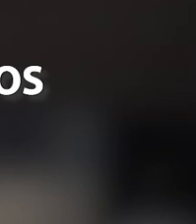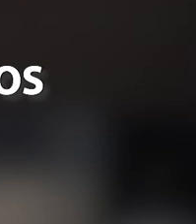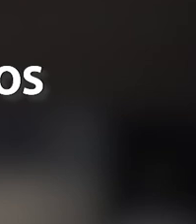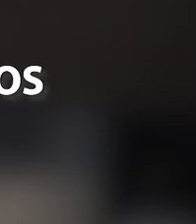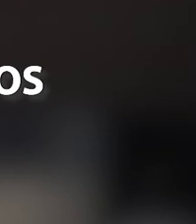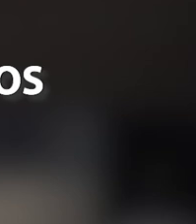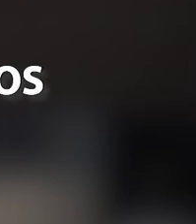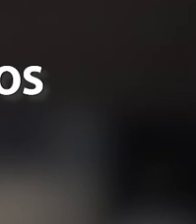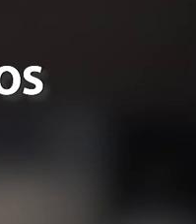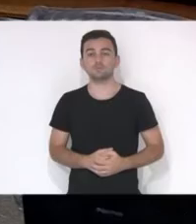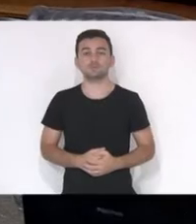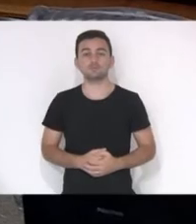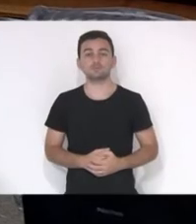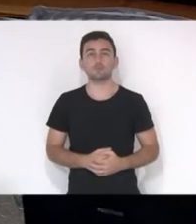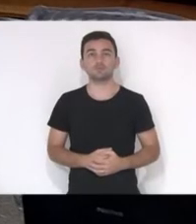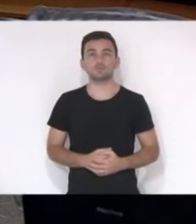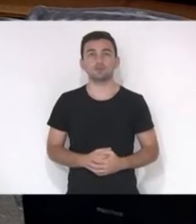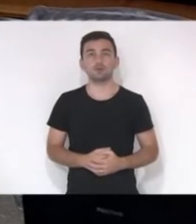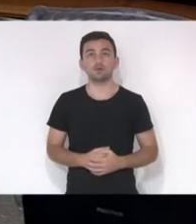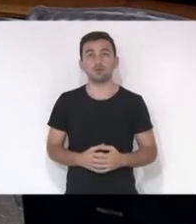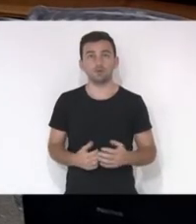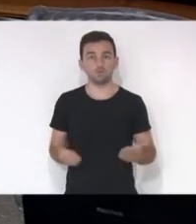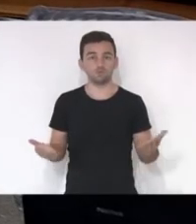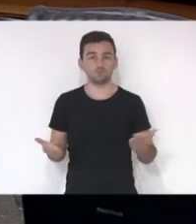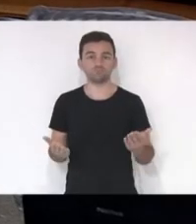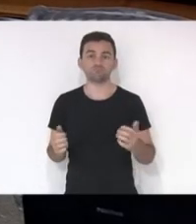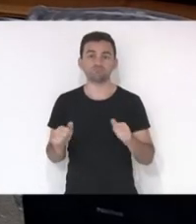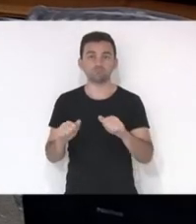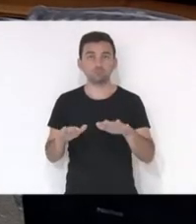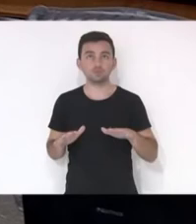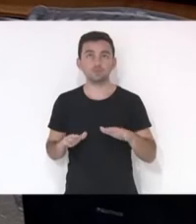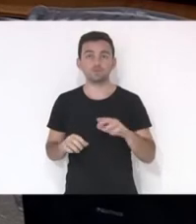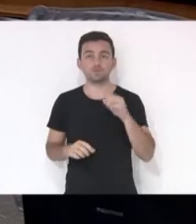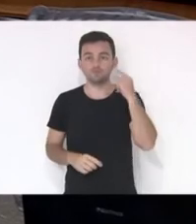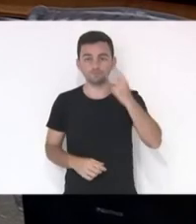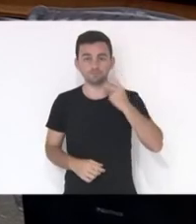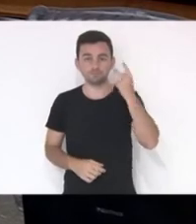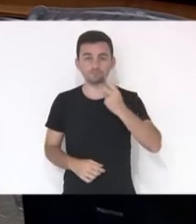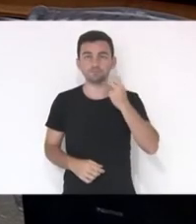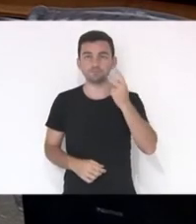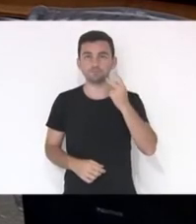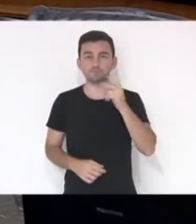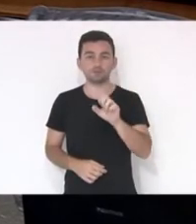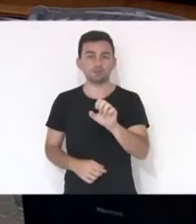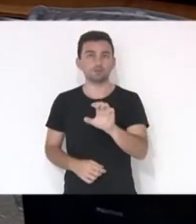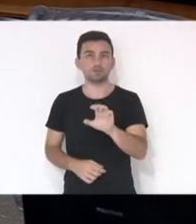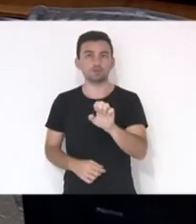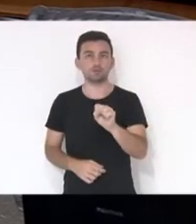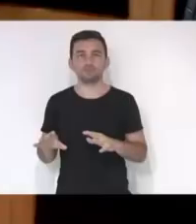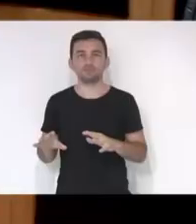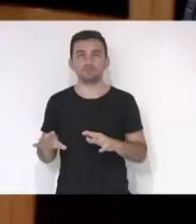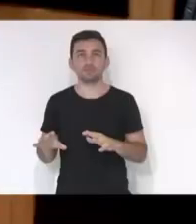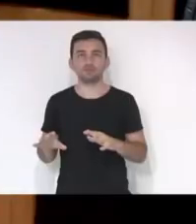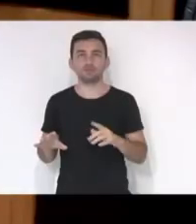conta com 4 parlamentares. As bancadas e blocos fortalecem a atuação dos representantes dos catarinenses no Legislativo Estadual.